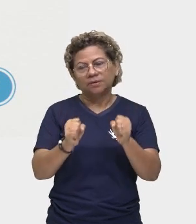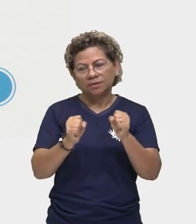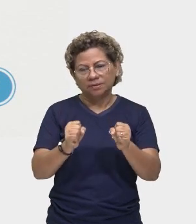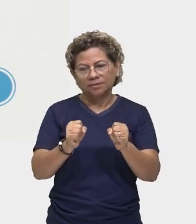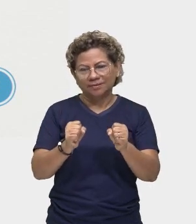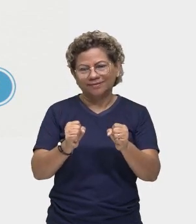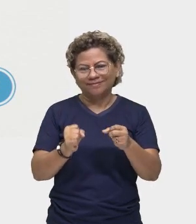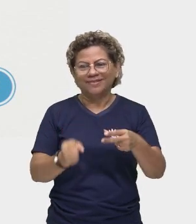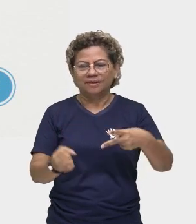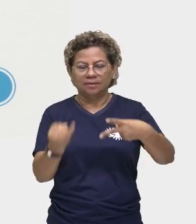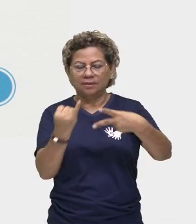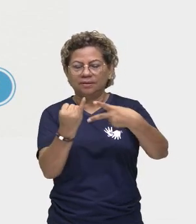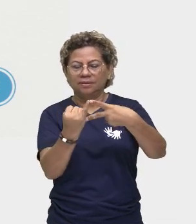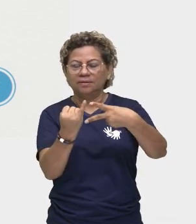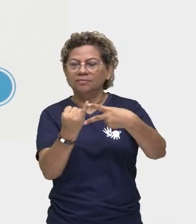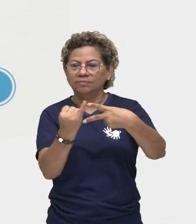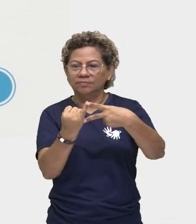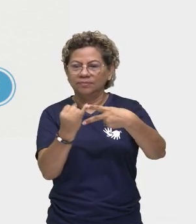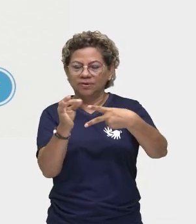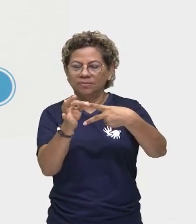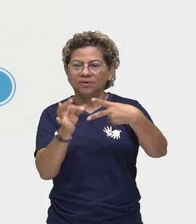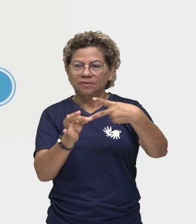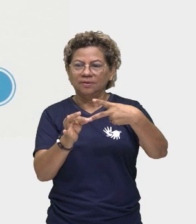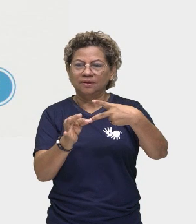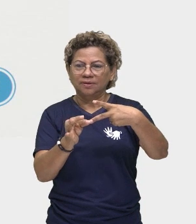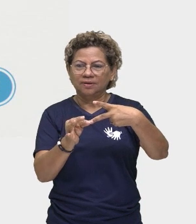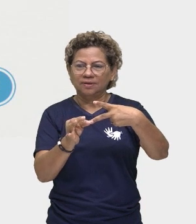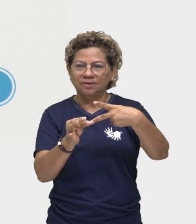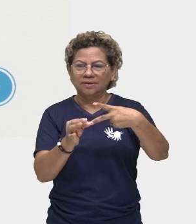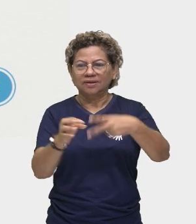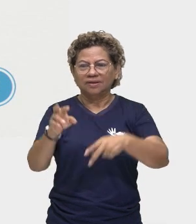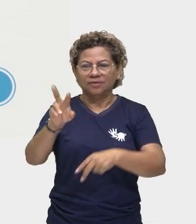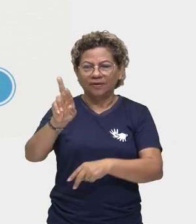polígono regular, correto?